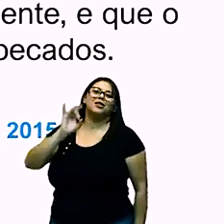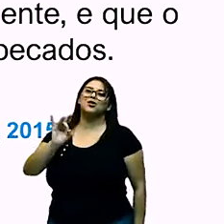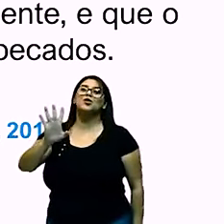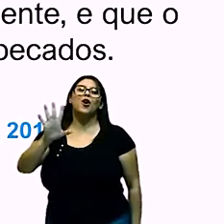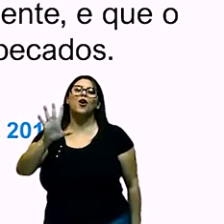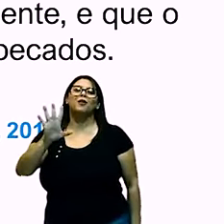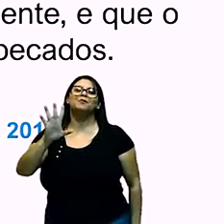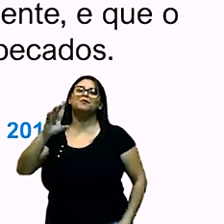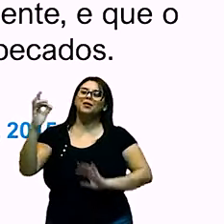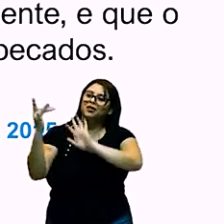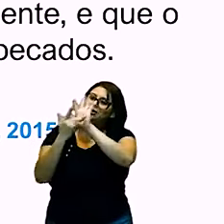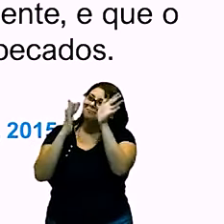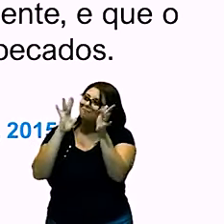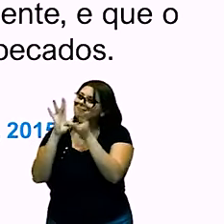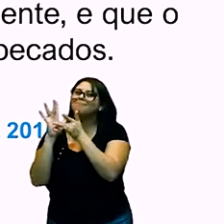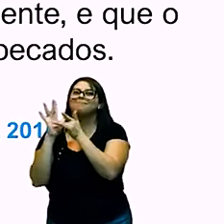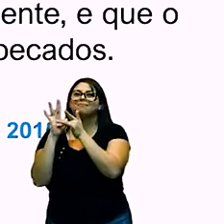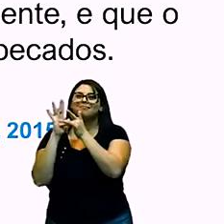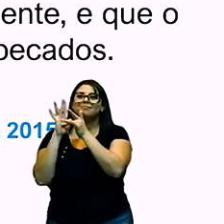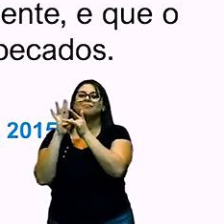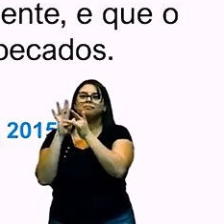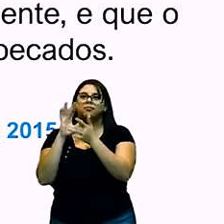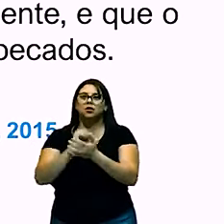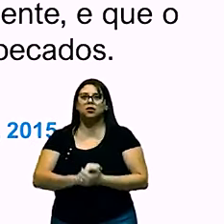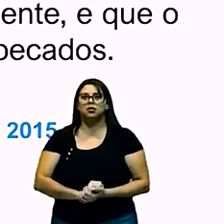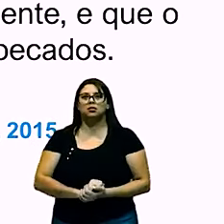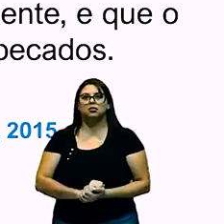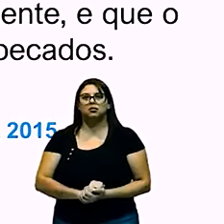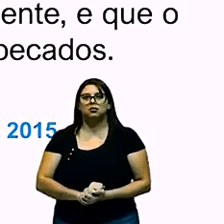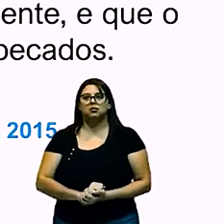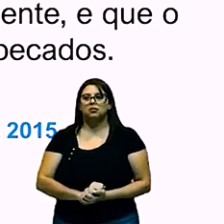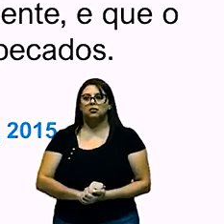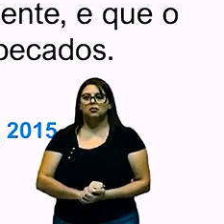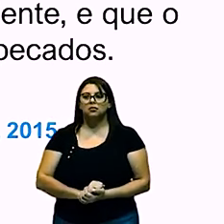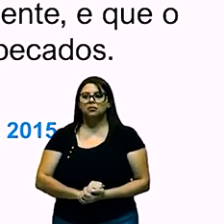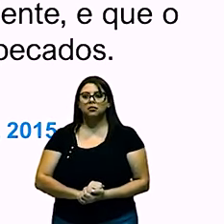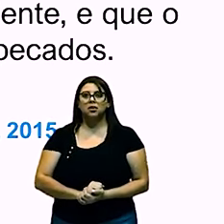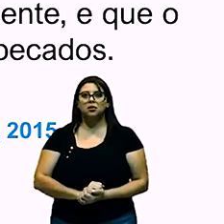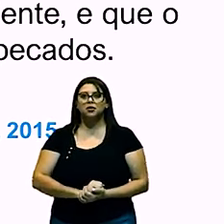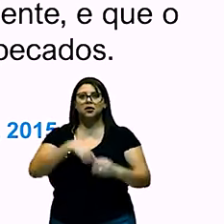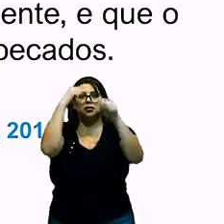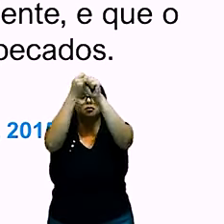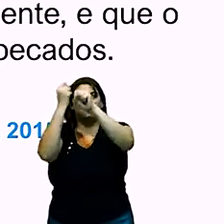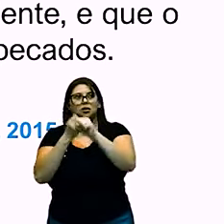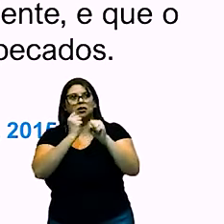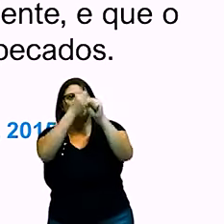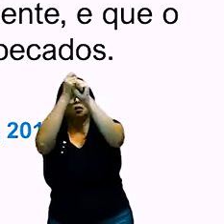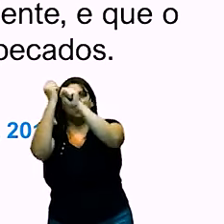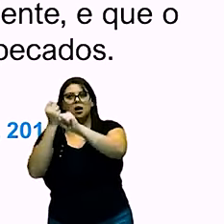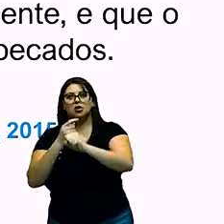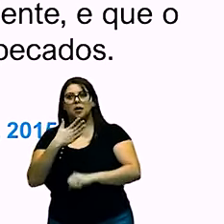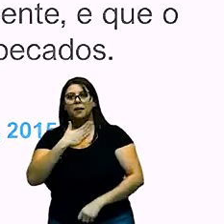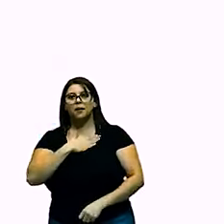Jesus. Por isso que é somente pela graça. Porque se for pelas minhas obras, se for por as suas